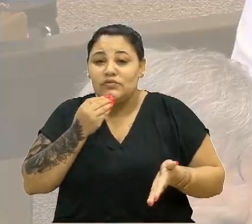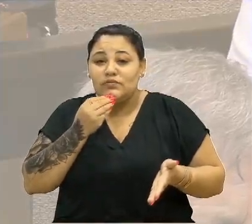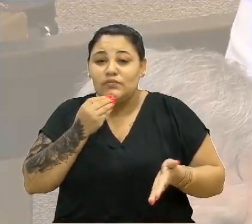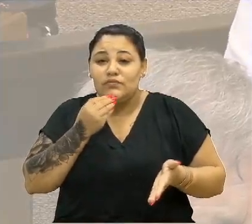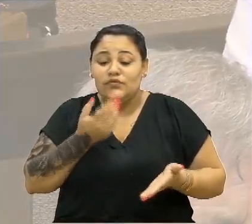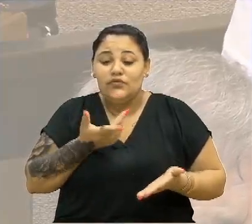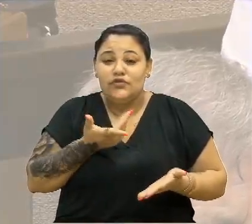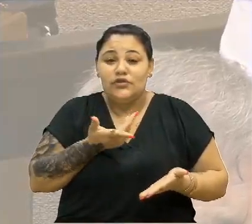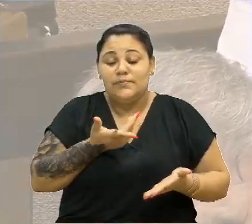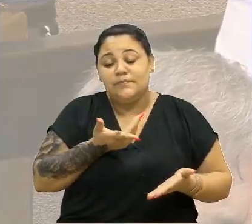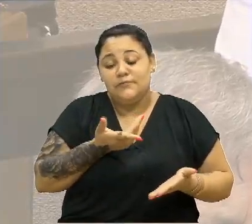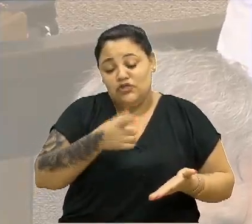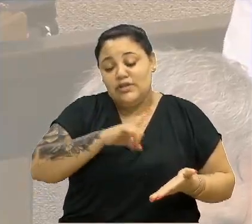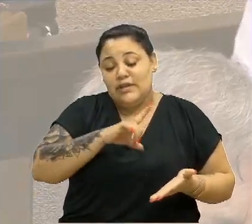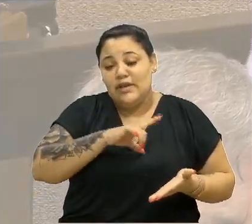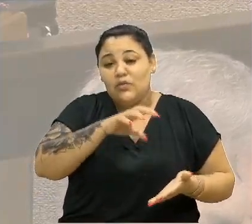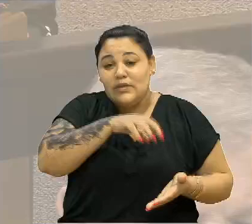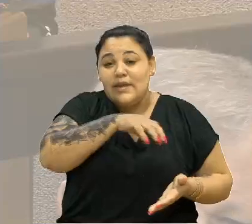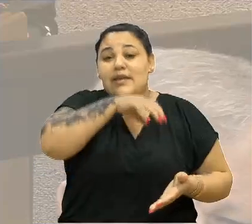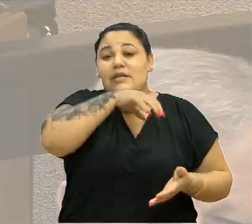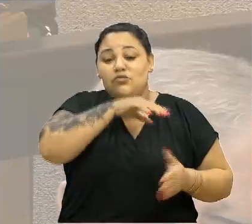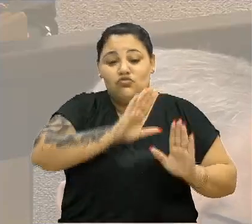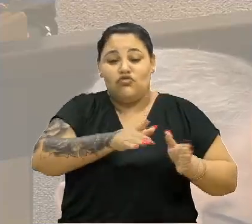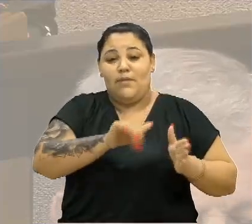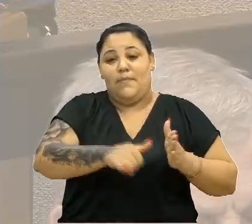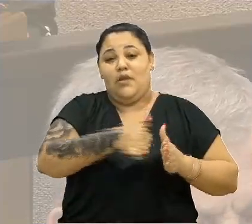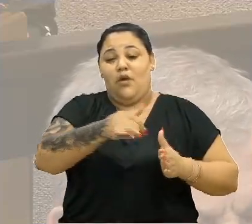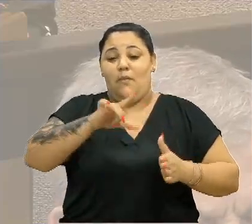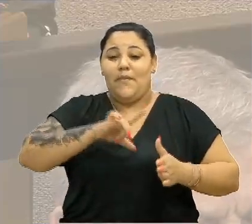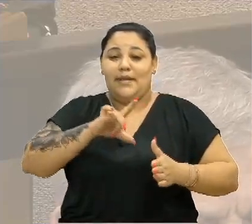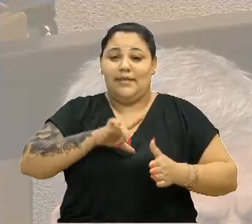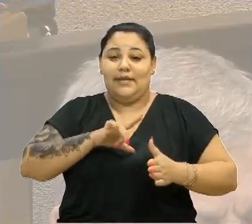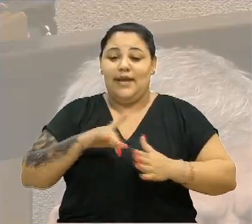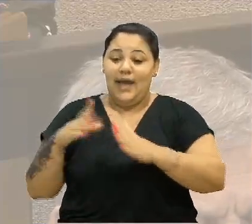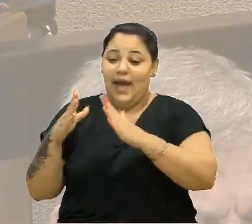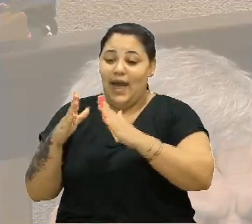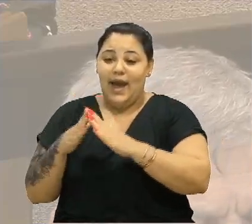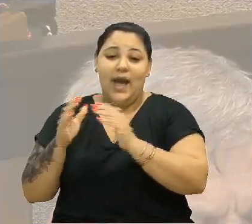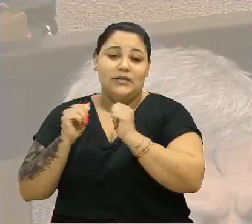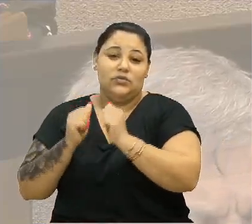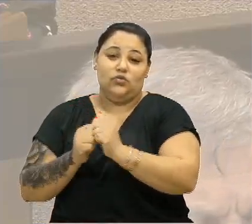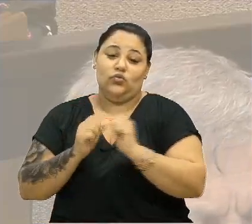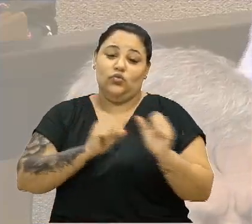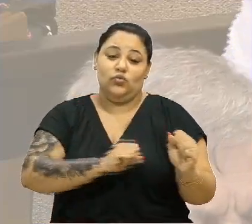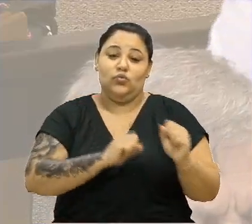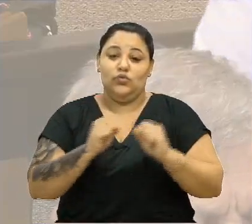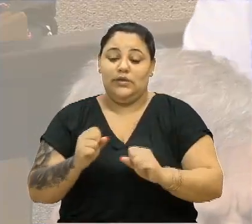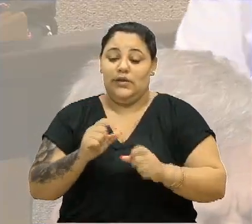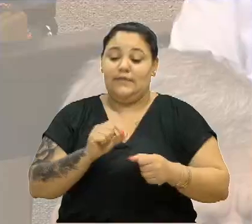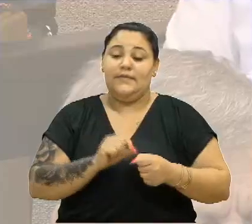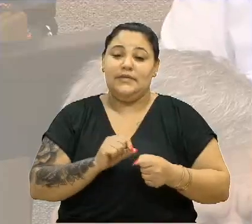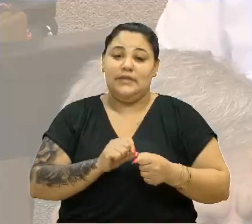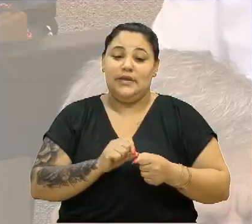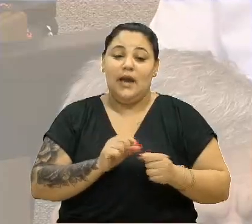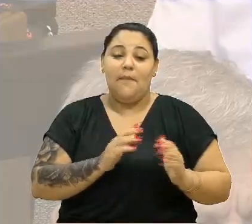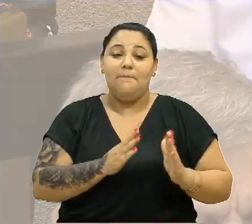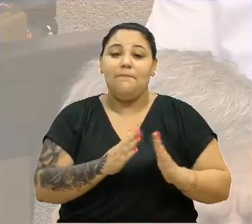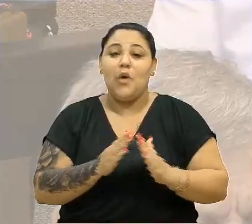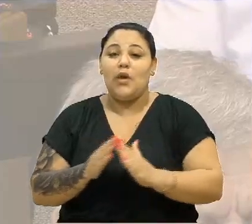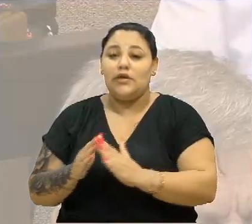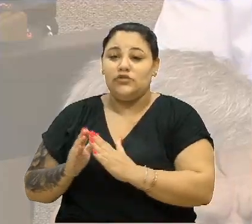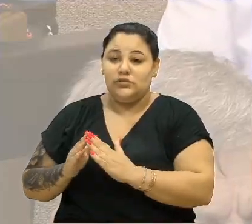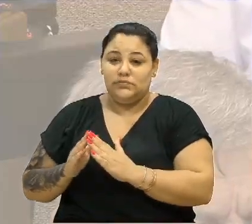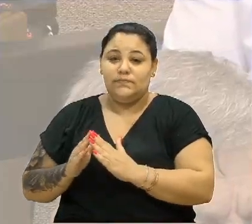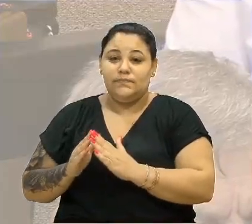terreno, já é viável para que ela possa também poder fazer com que esta moradia